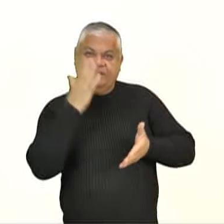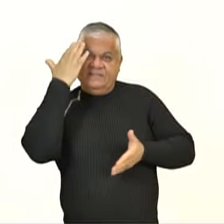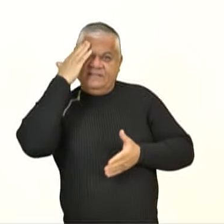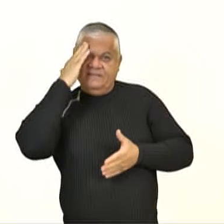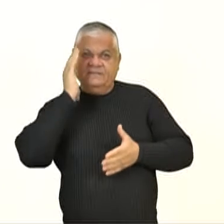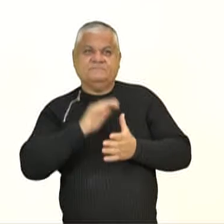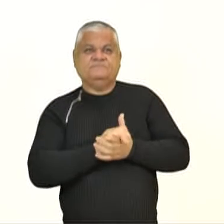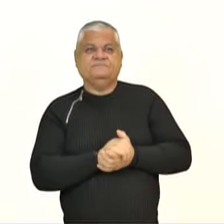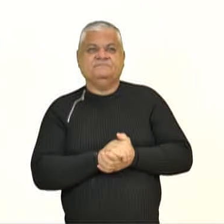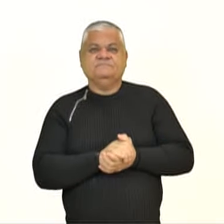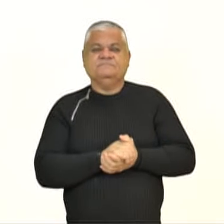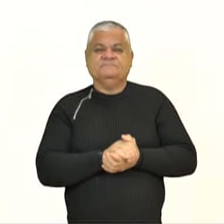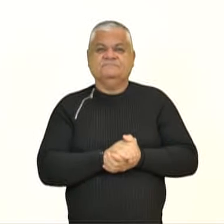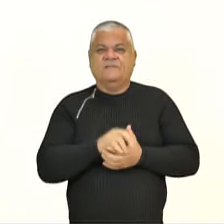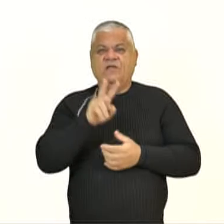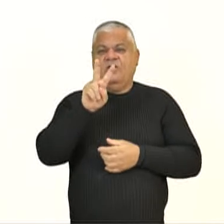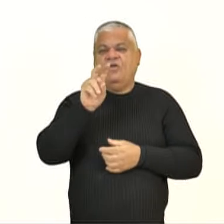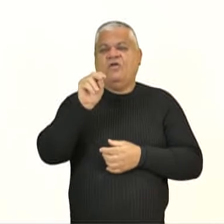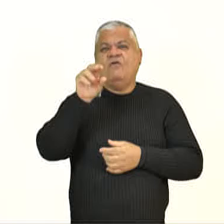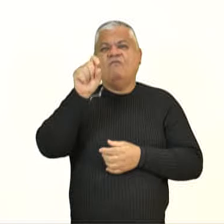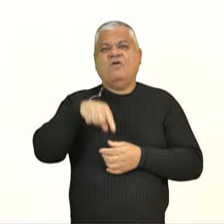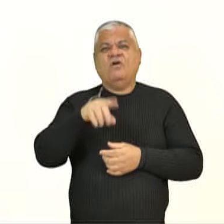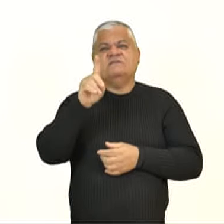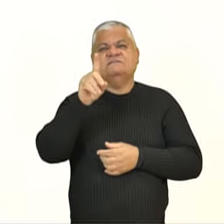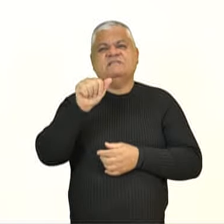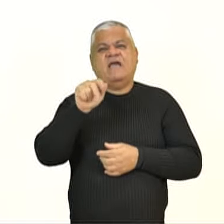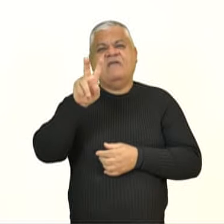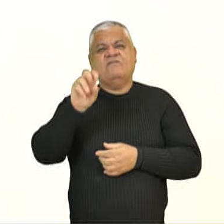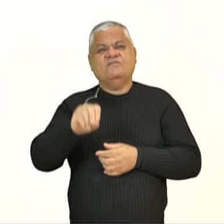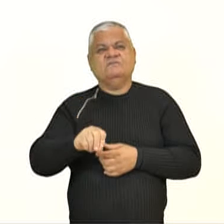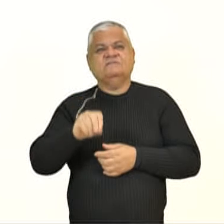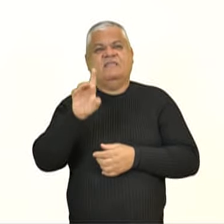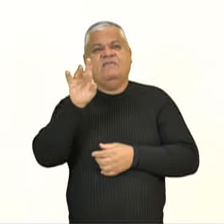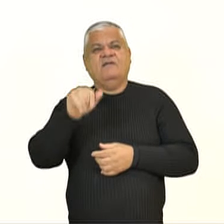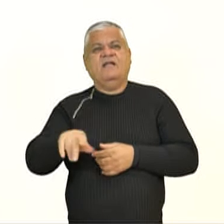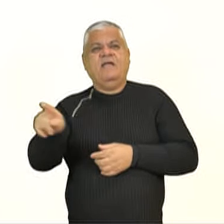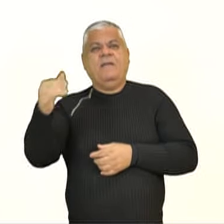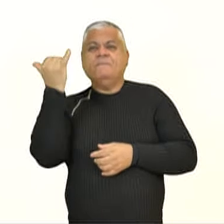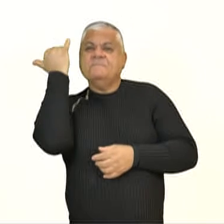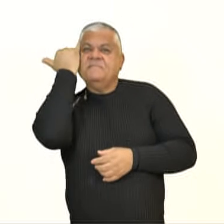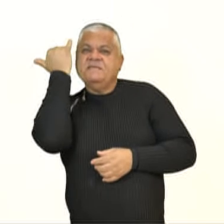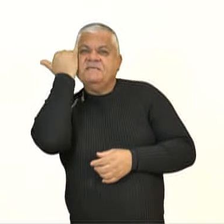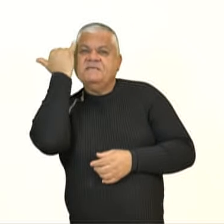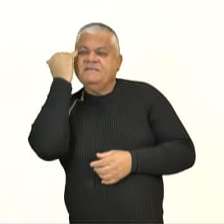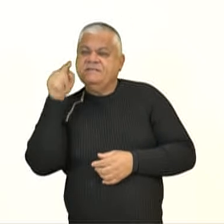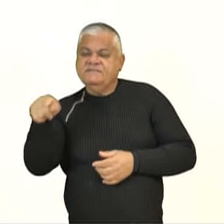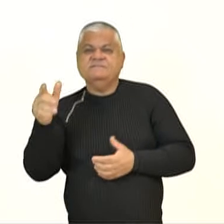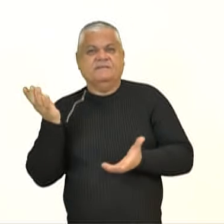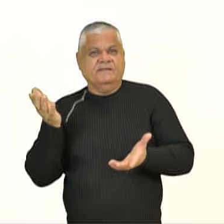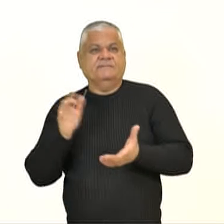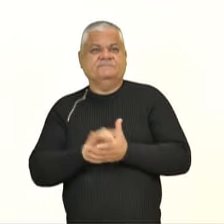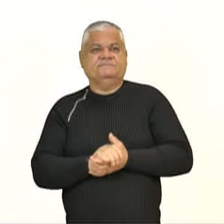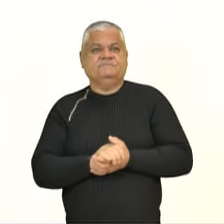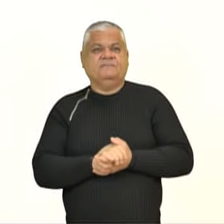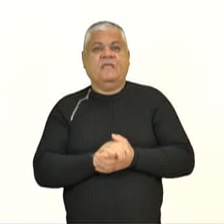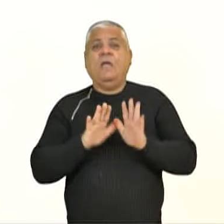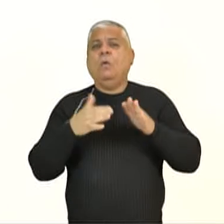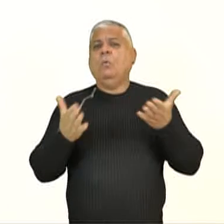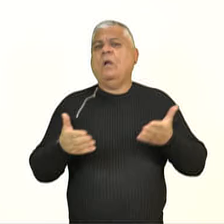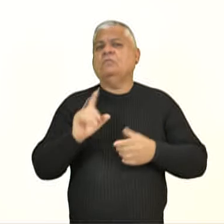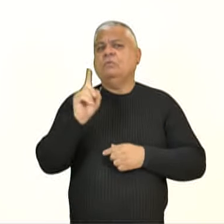contexto. Vós dai-vos devagar, vós sois preguiçosa quanto à vontade de casar a filha, quando não